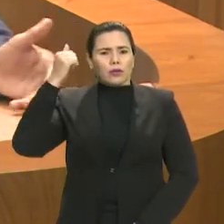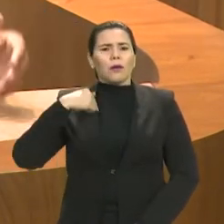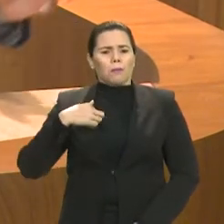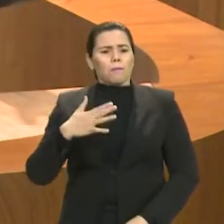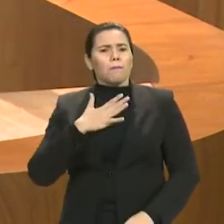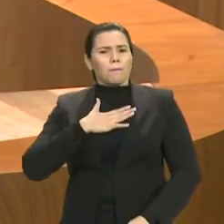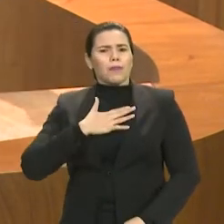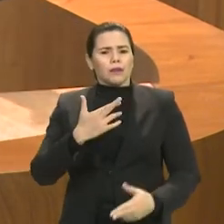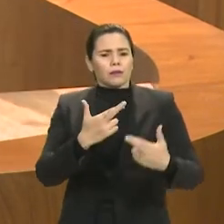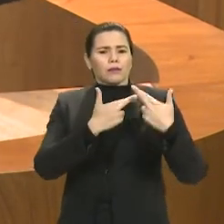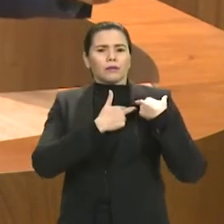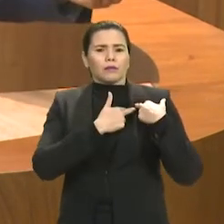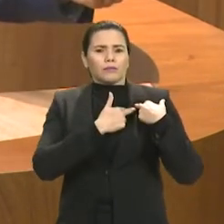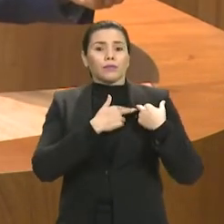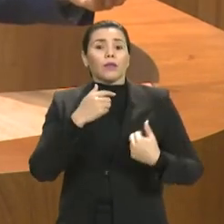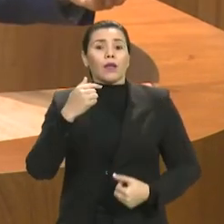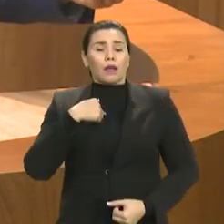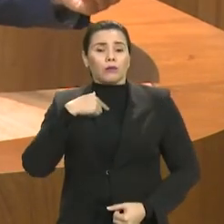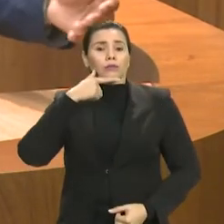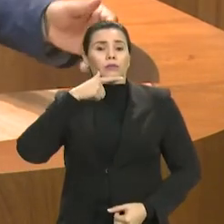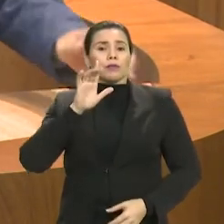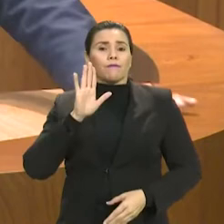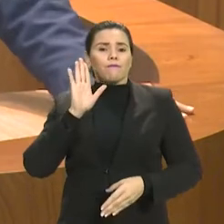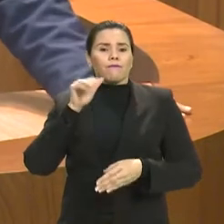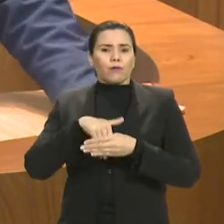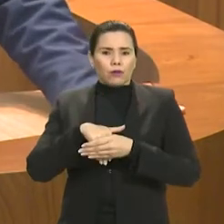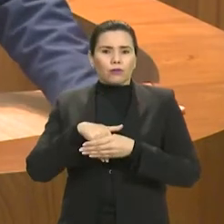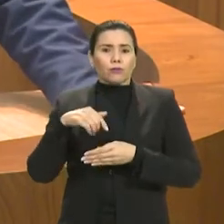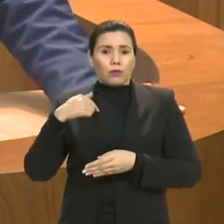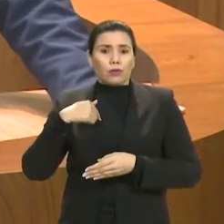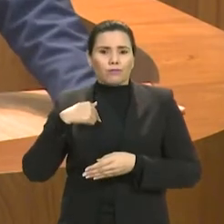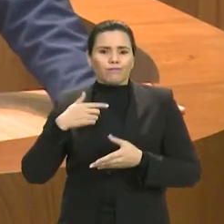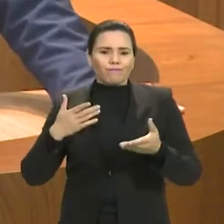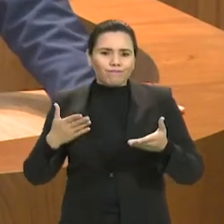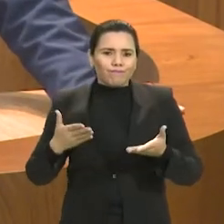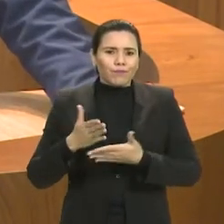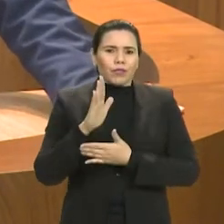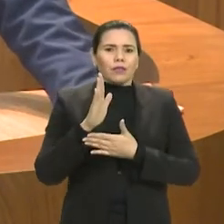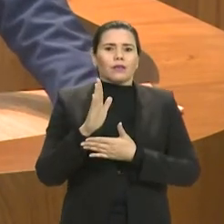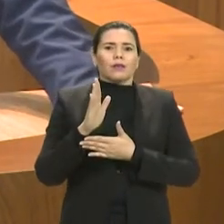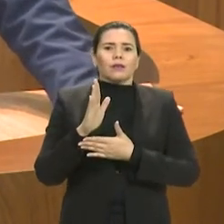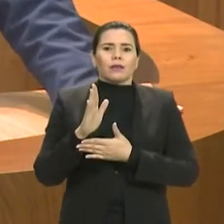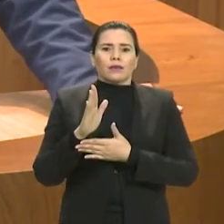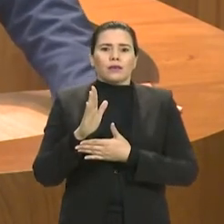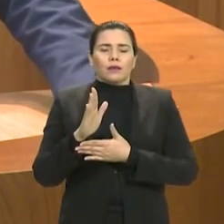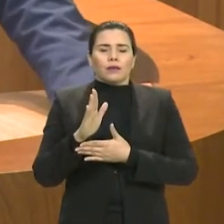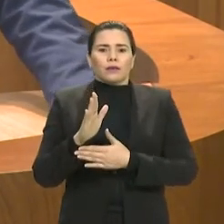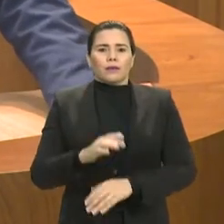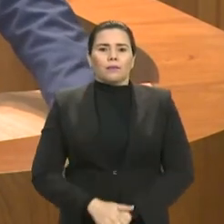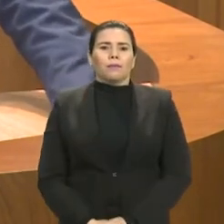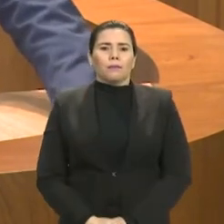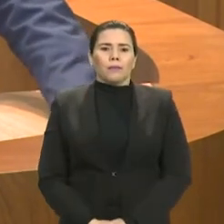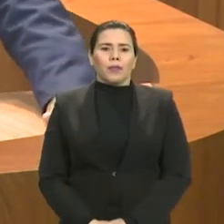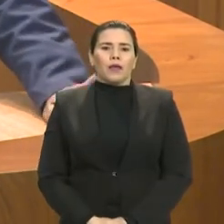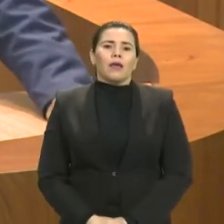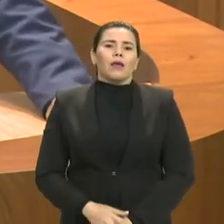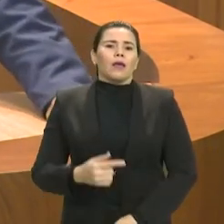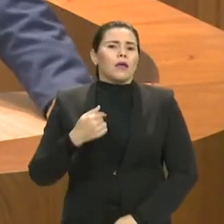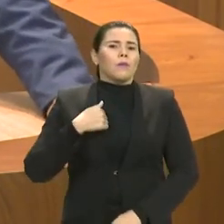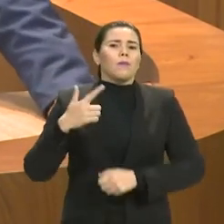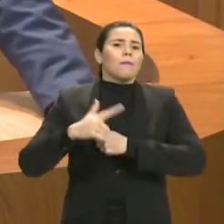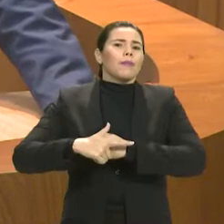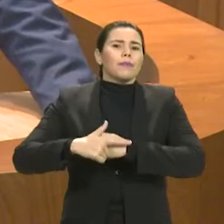somos eleitos para legislar e para fiscalizar a aplicação de dinheiro público, fiscalizar o Poder